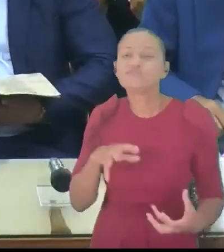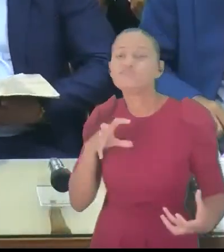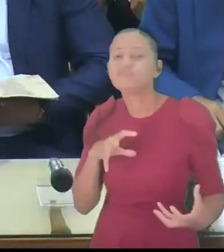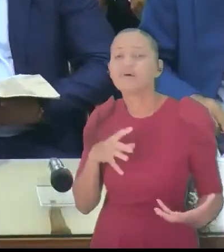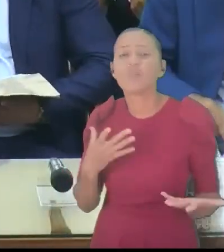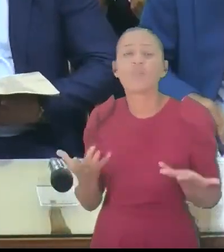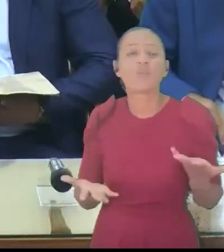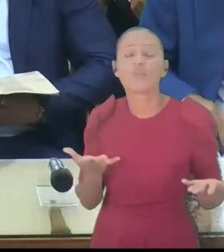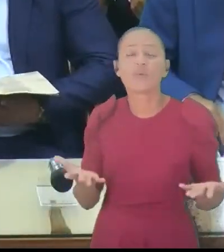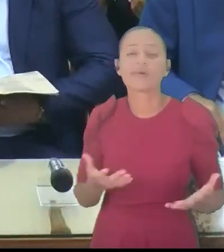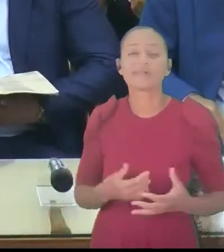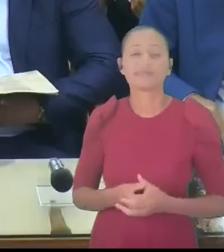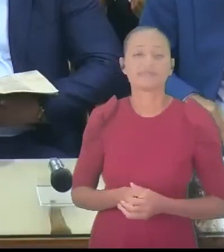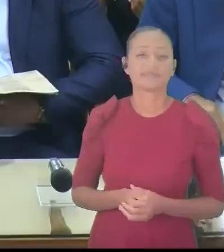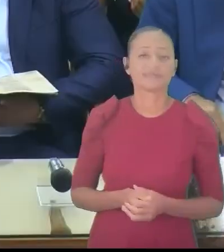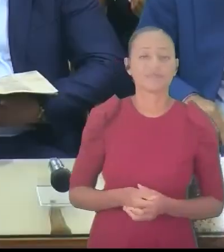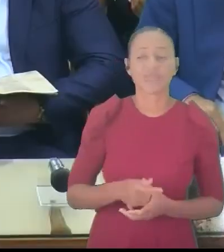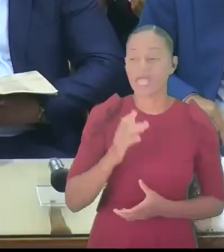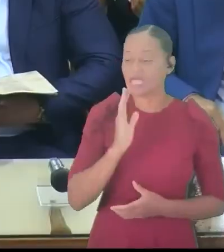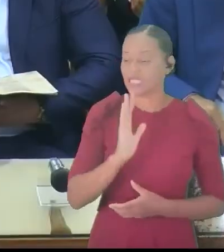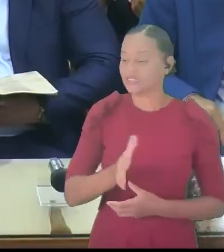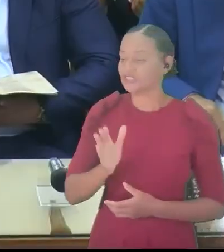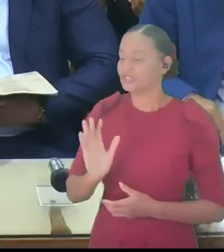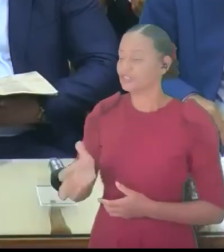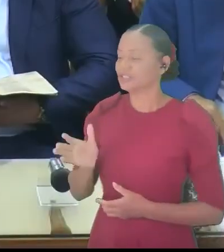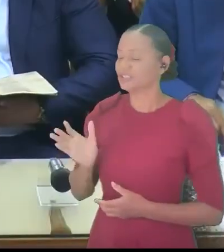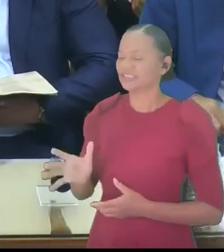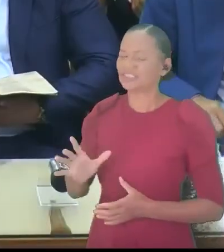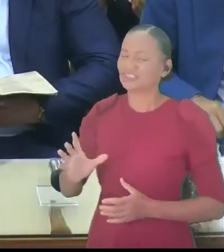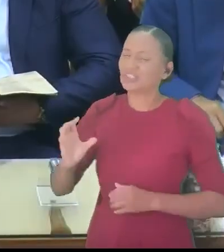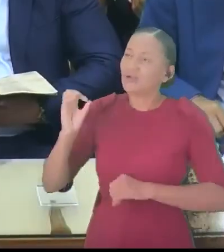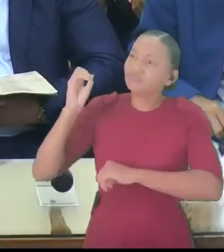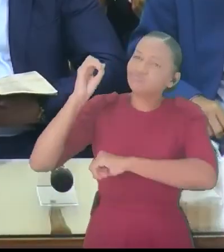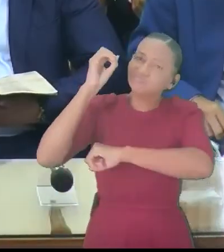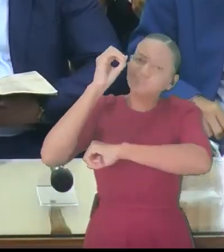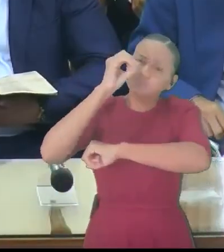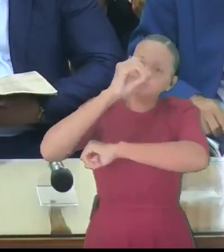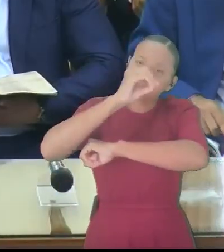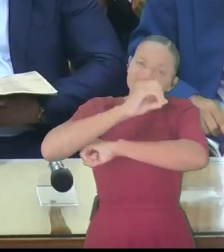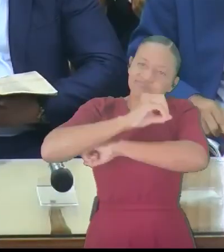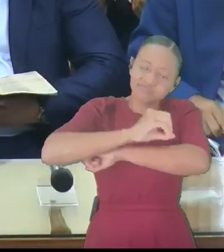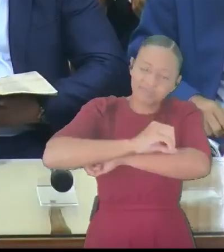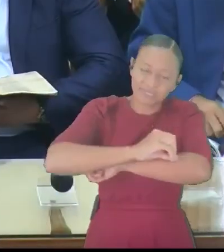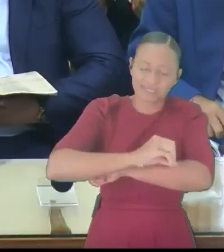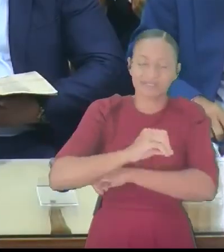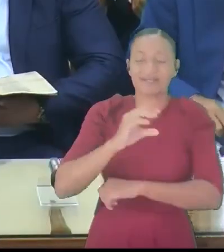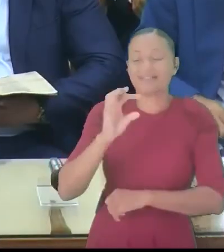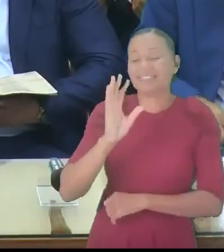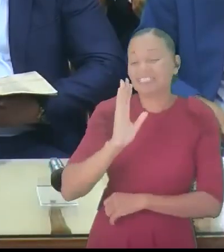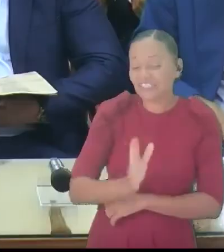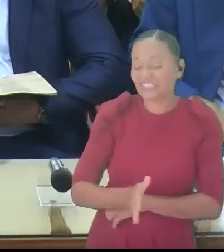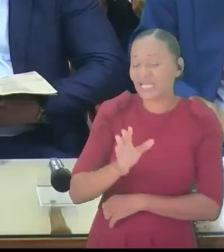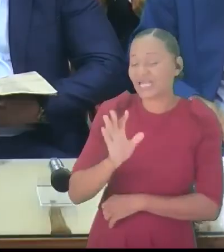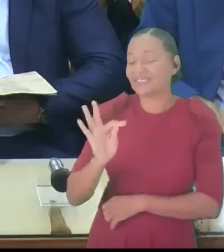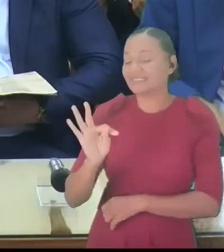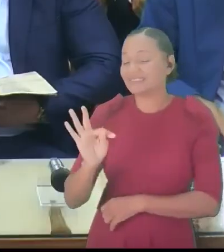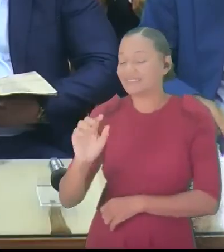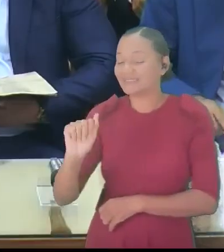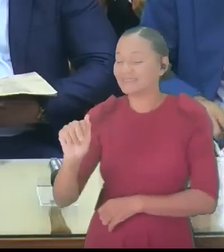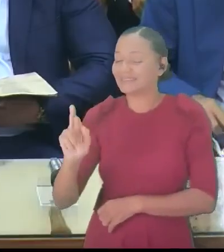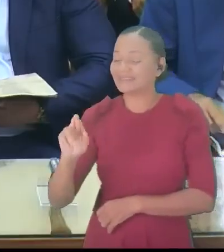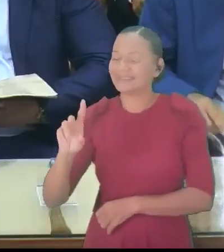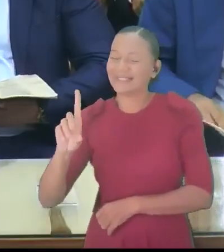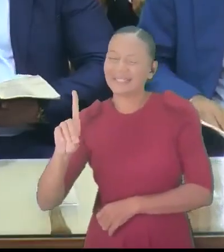amados irmãos? Já estava escurecendo. Essa palavra tarde, já era tarde, ela